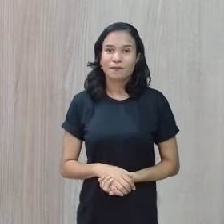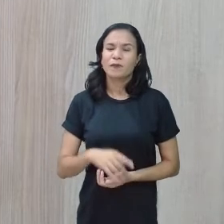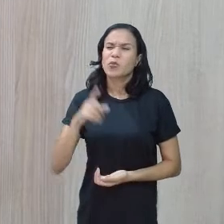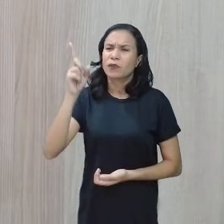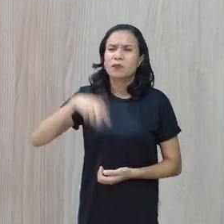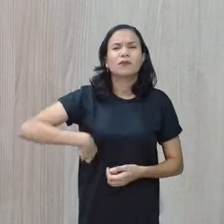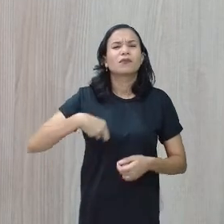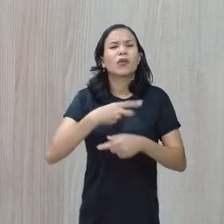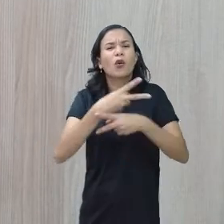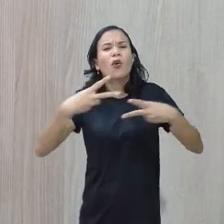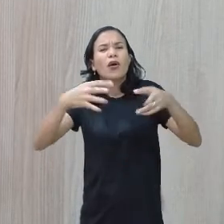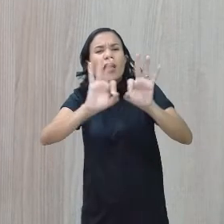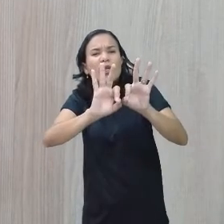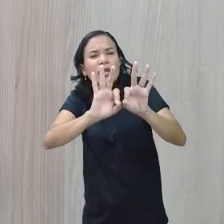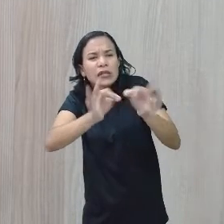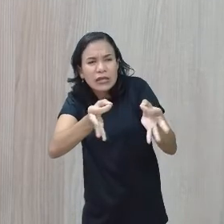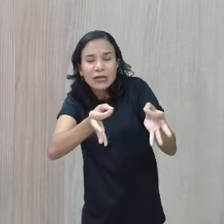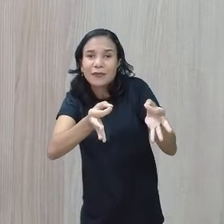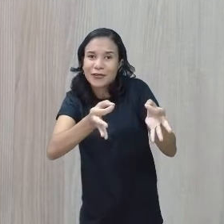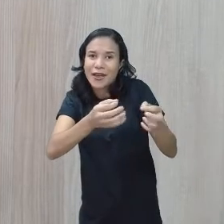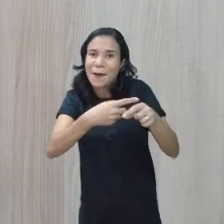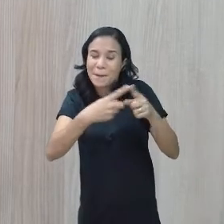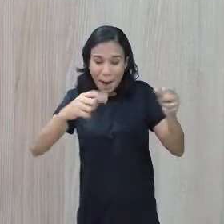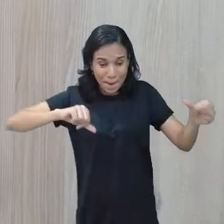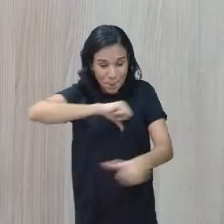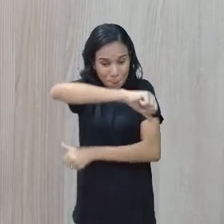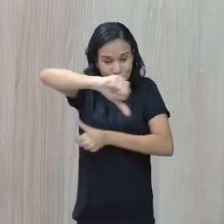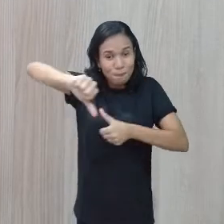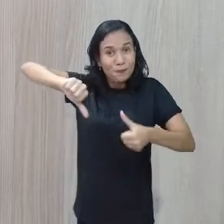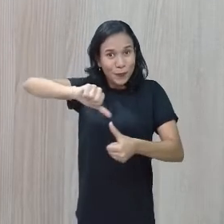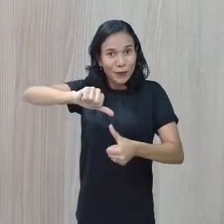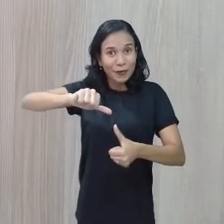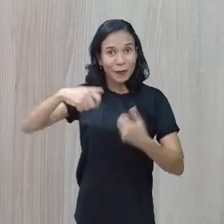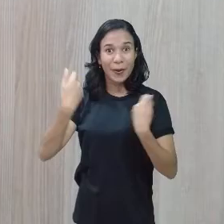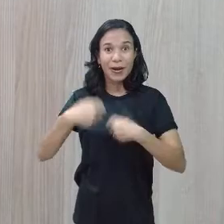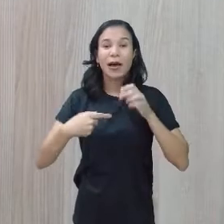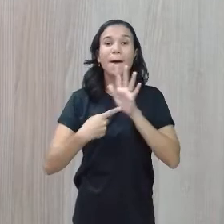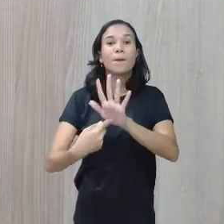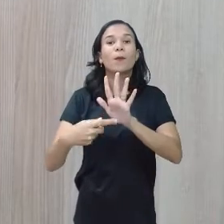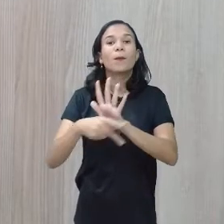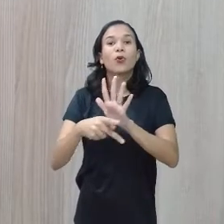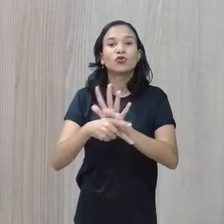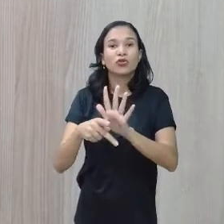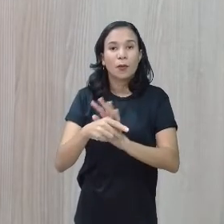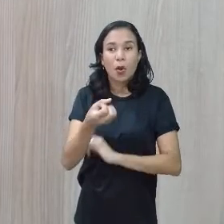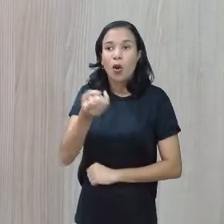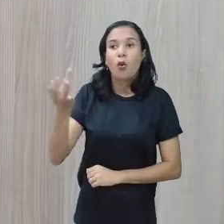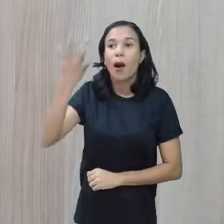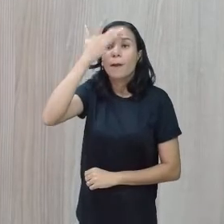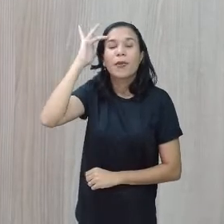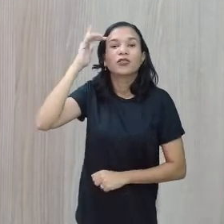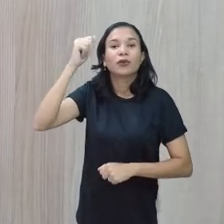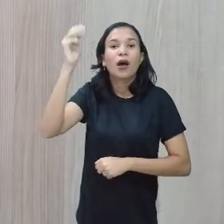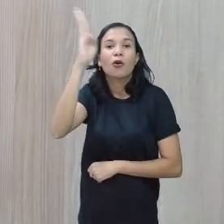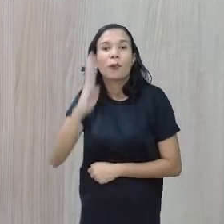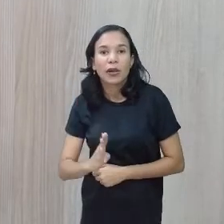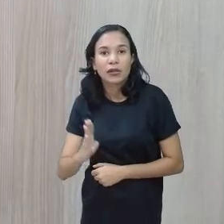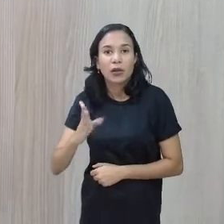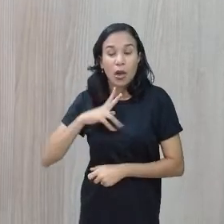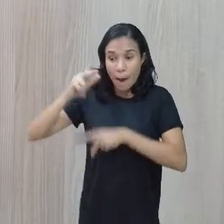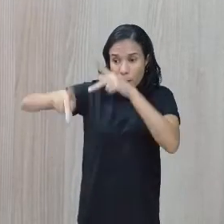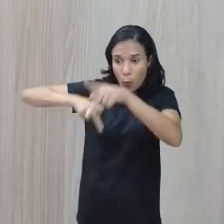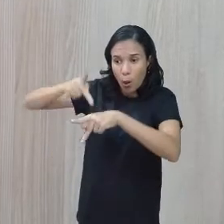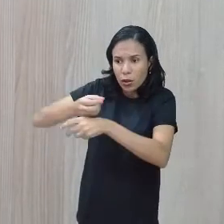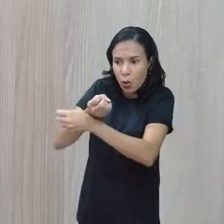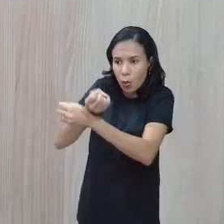coisas simples, mas que mudam muito. Eu precisava mostrar a densidade demográfica do Brasil. Sim. Onde tinha maior população,